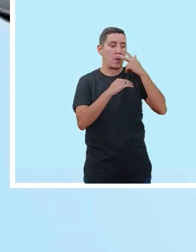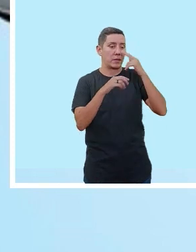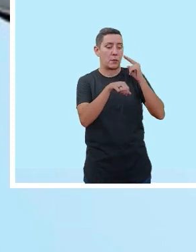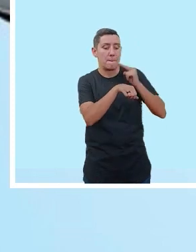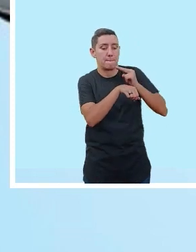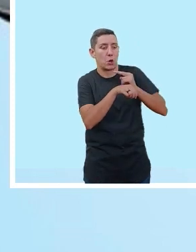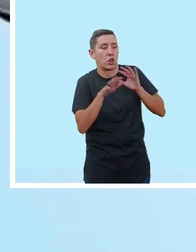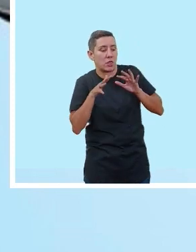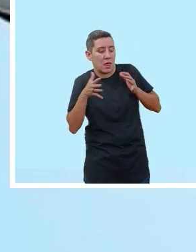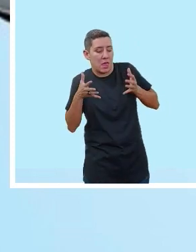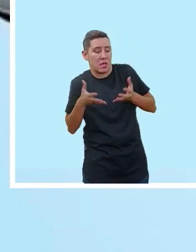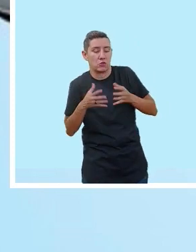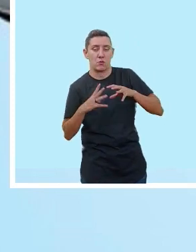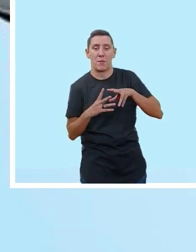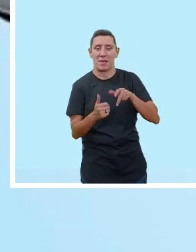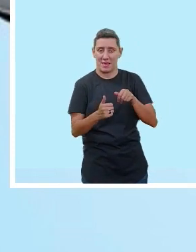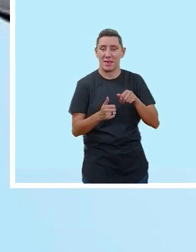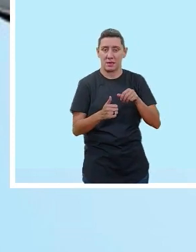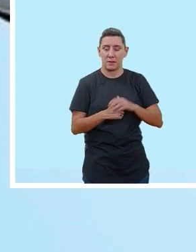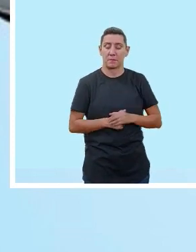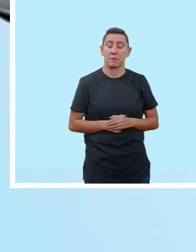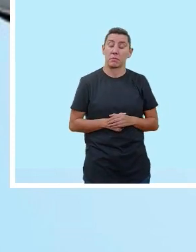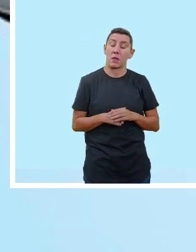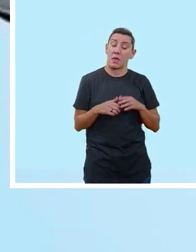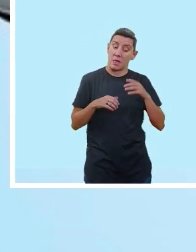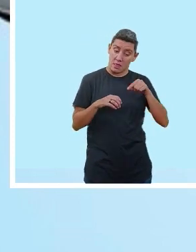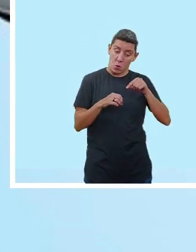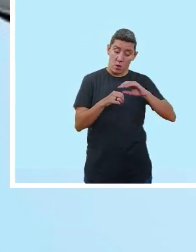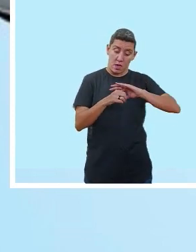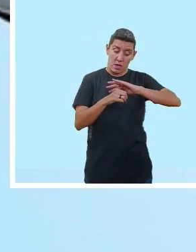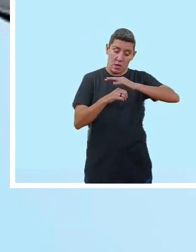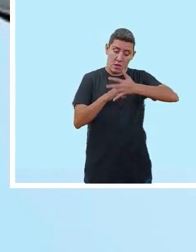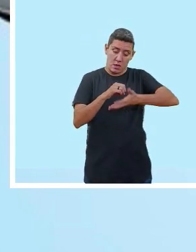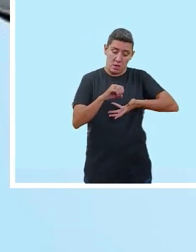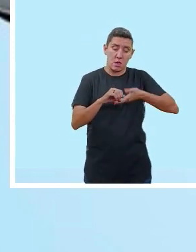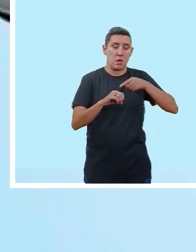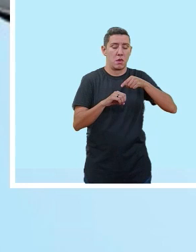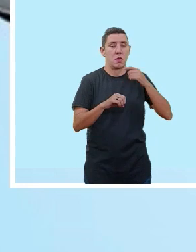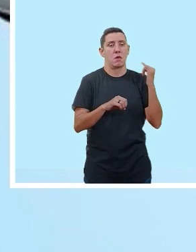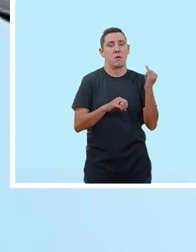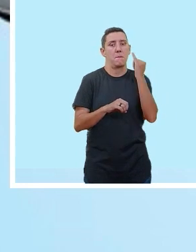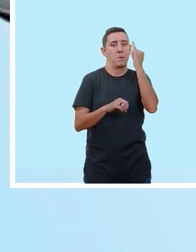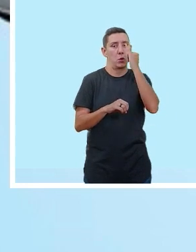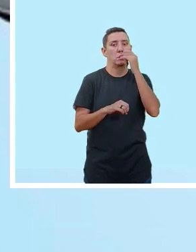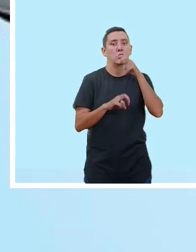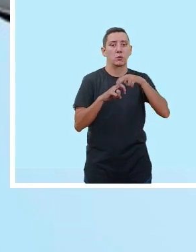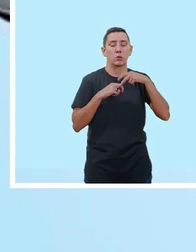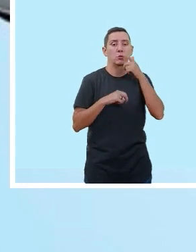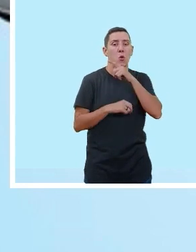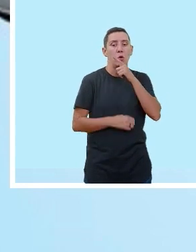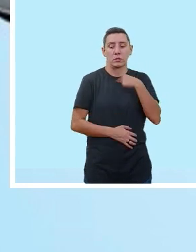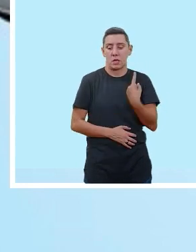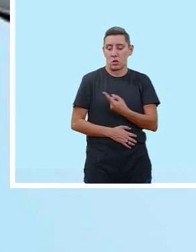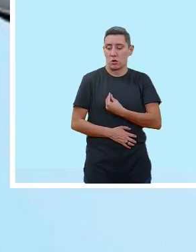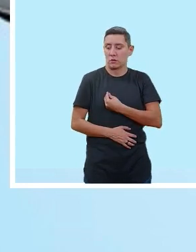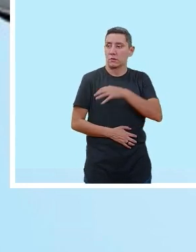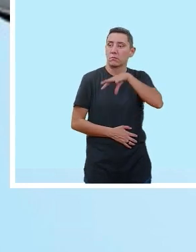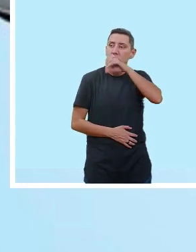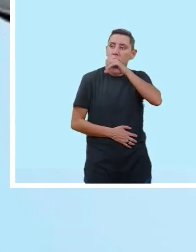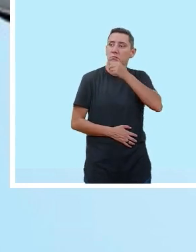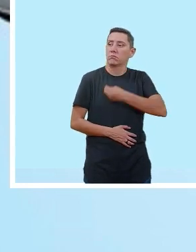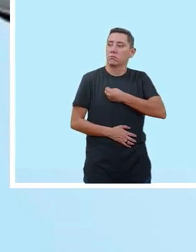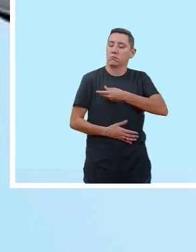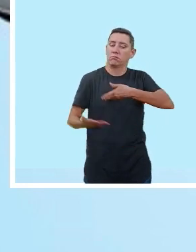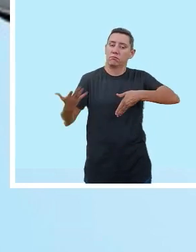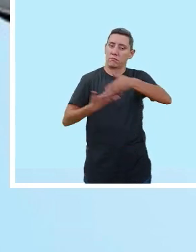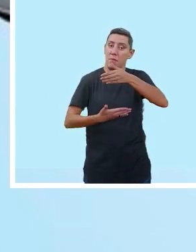coisa benéfica, tá? Então, é graças ao efeito estufa que a gente consegue desenvolver vida no planeta Terra. Agora,